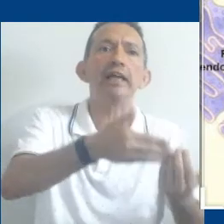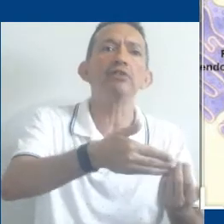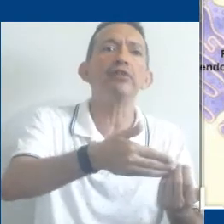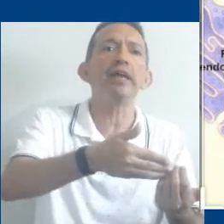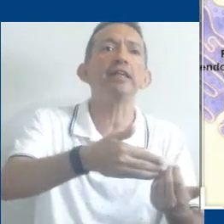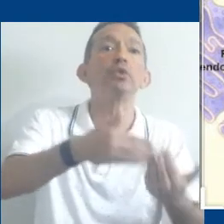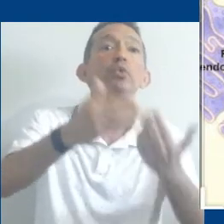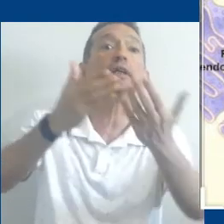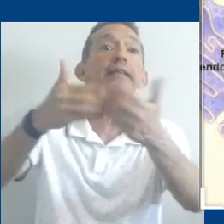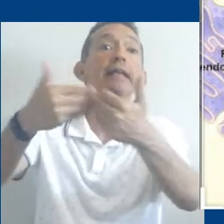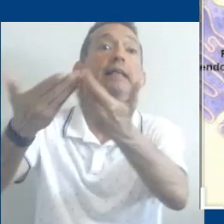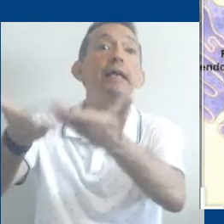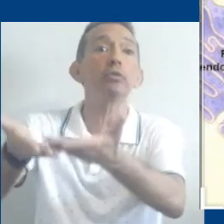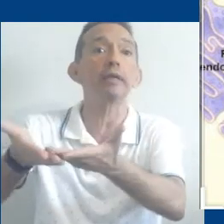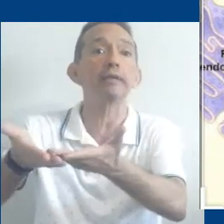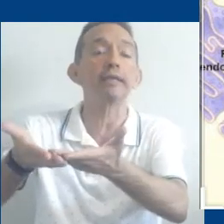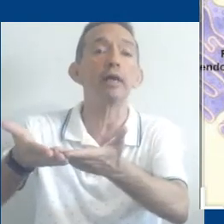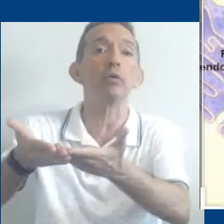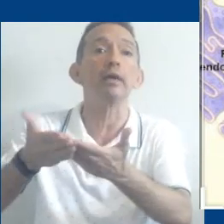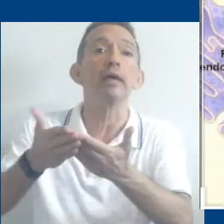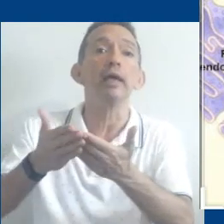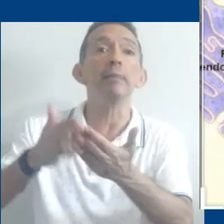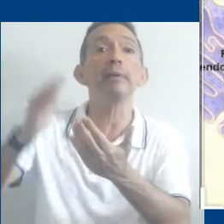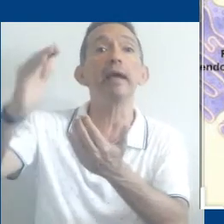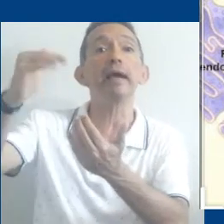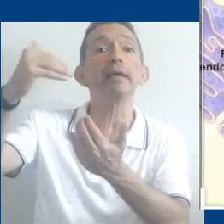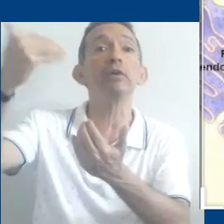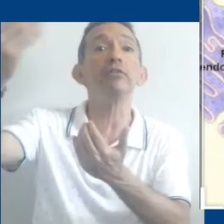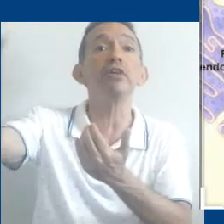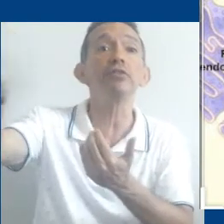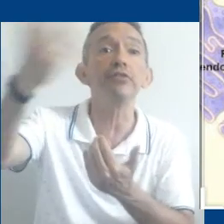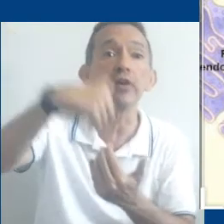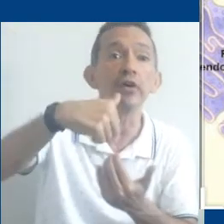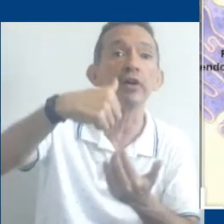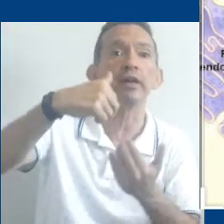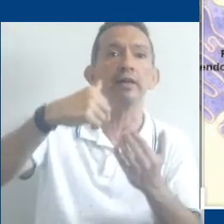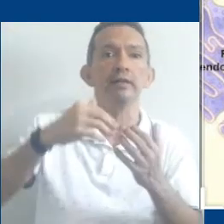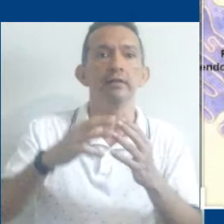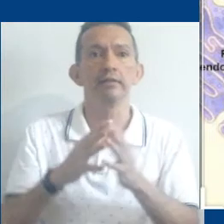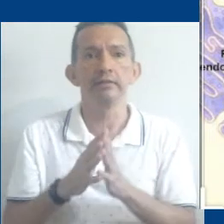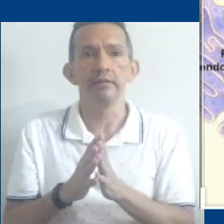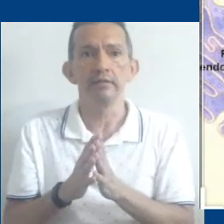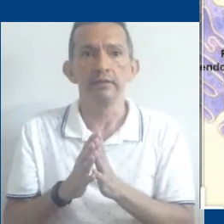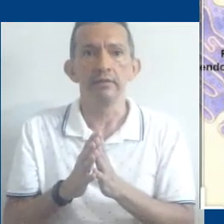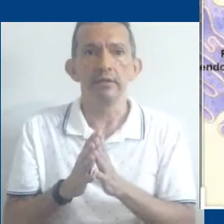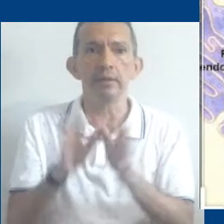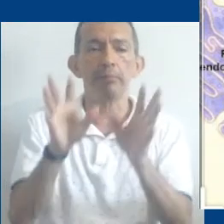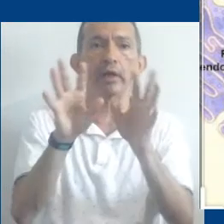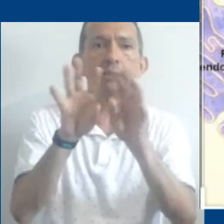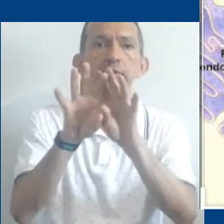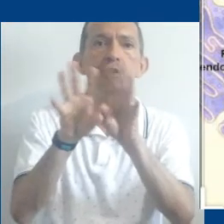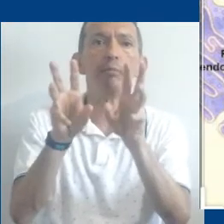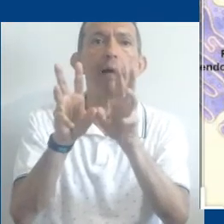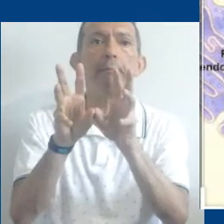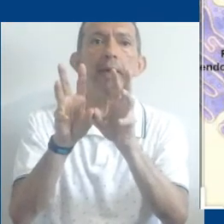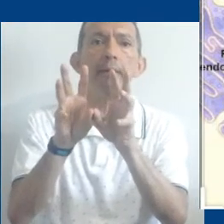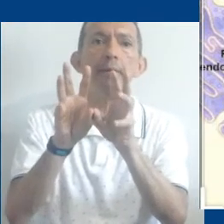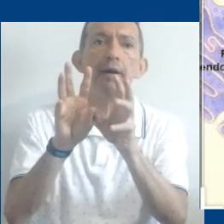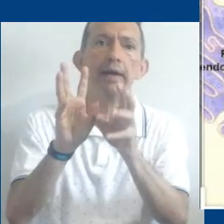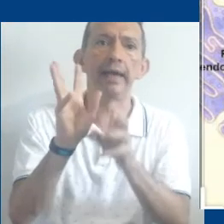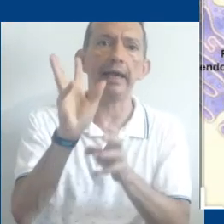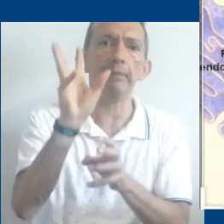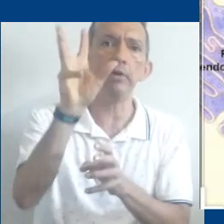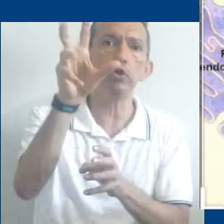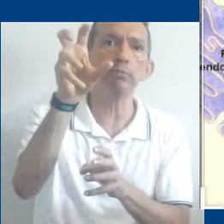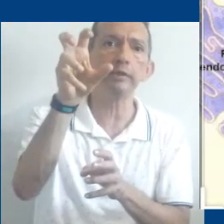aquilo que é diferente do que tem dentro da célula, é porque é aquilo que vem de fora. Então, por exemplo, se uma